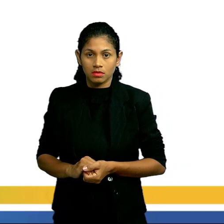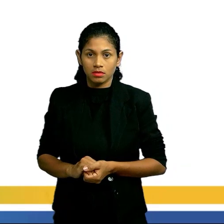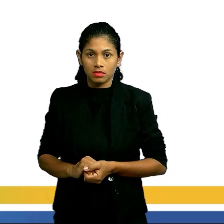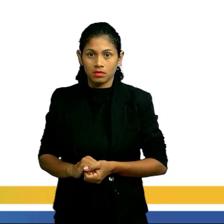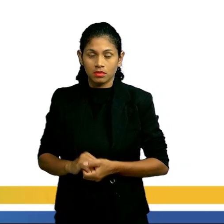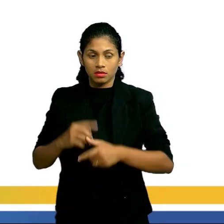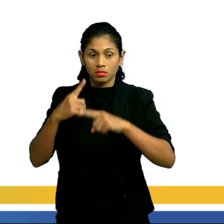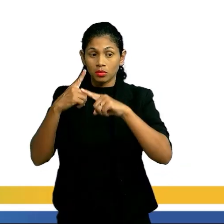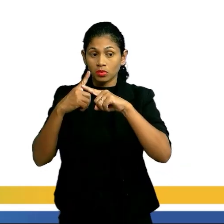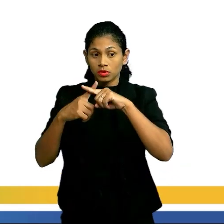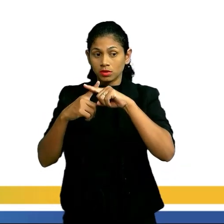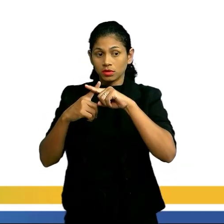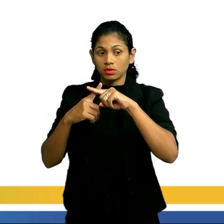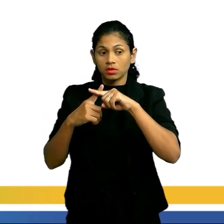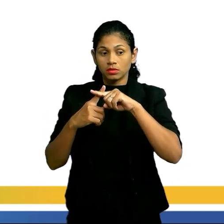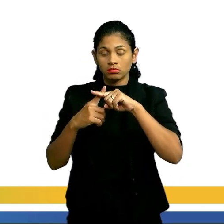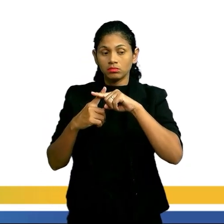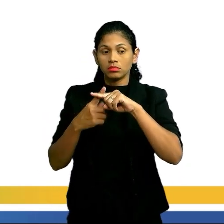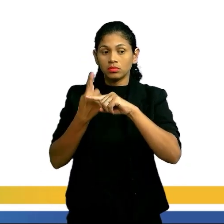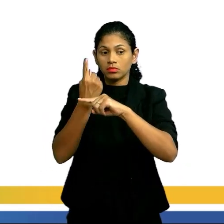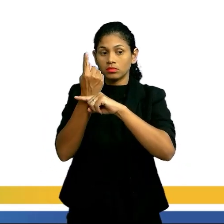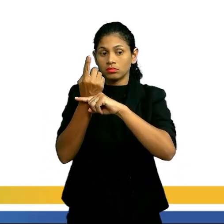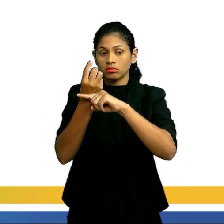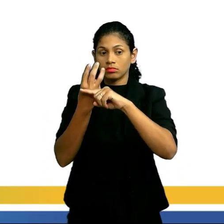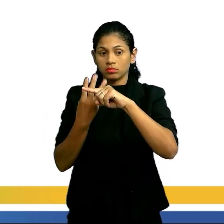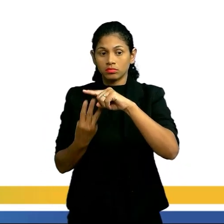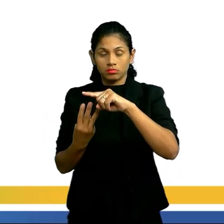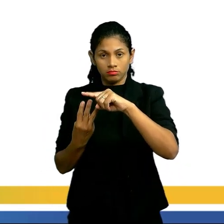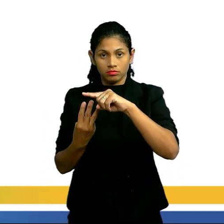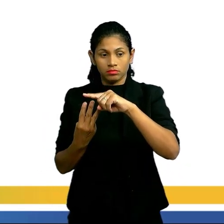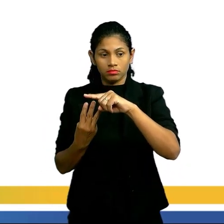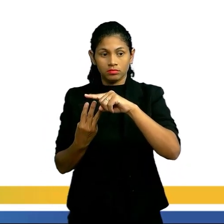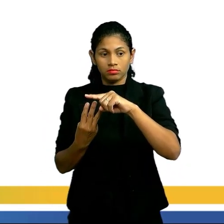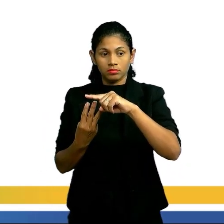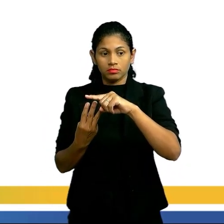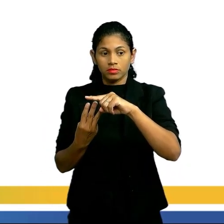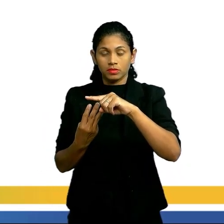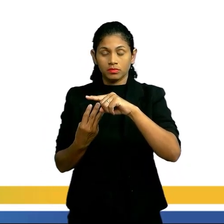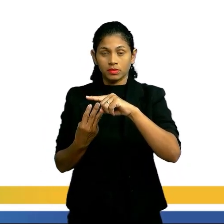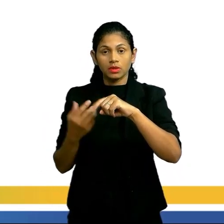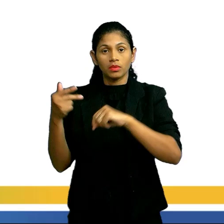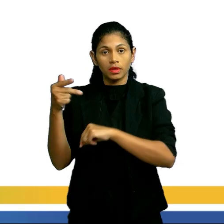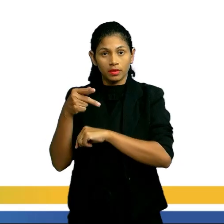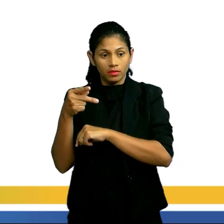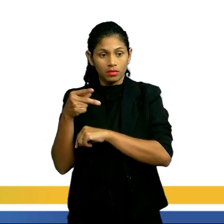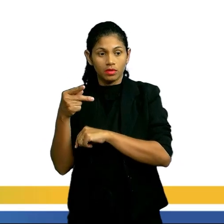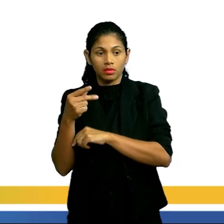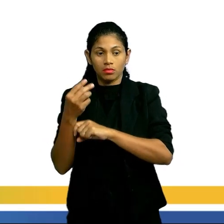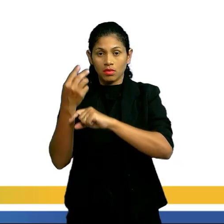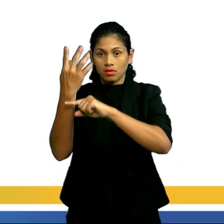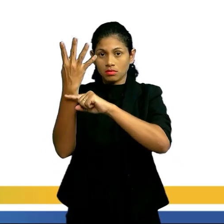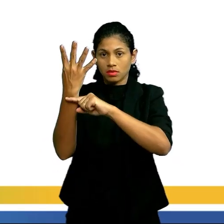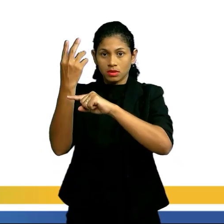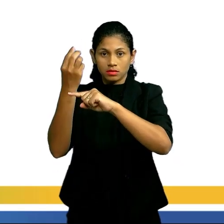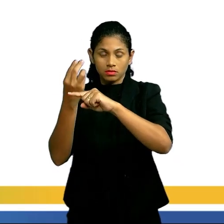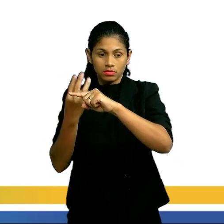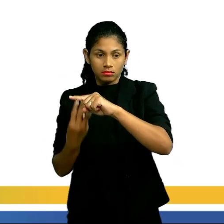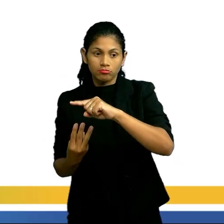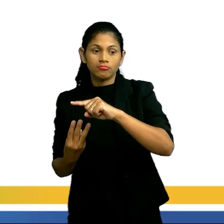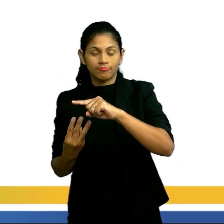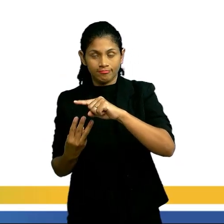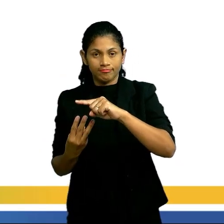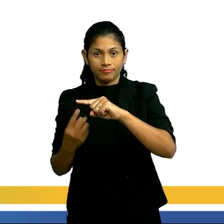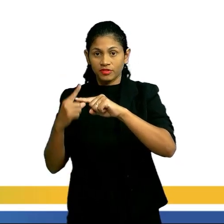Multiplicando 1/3 vezes 4, nós temos que 36 é igual a 4/3 vezes a área da base.